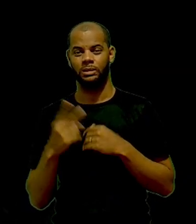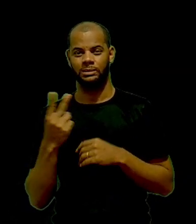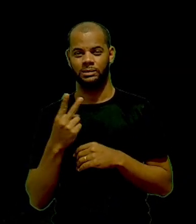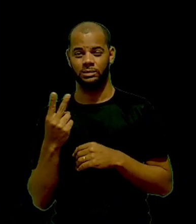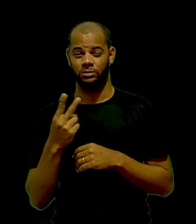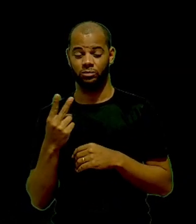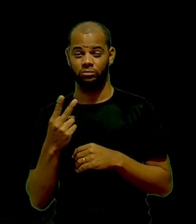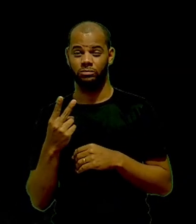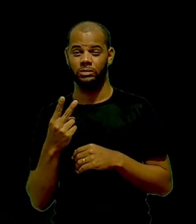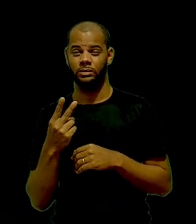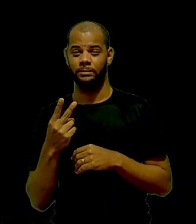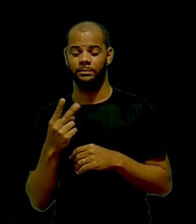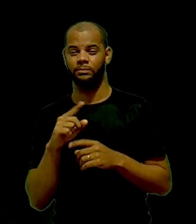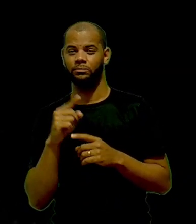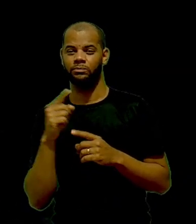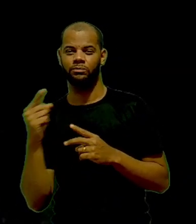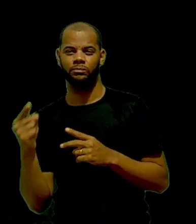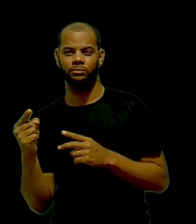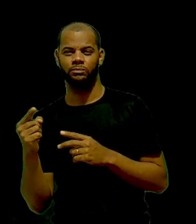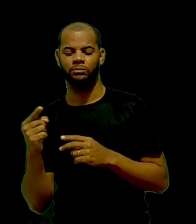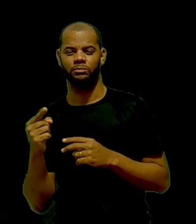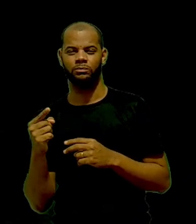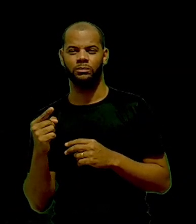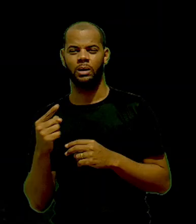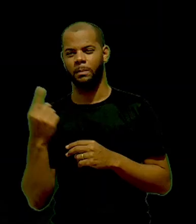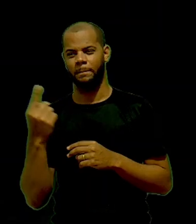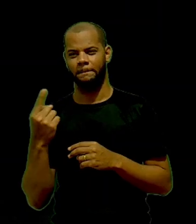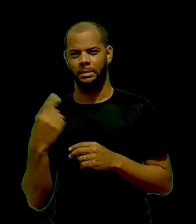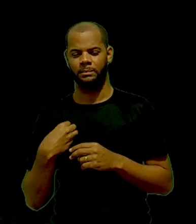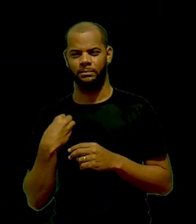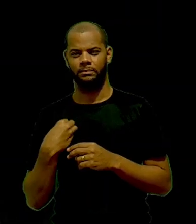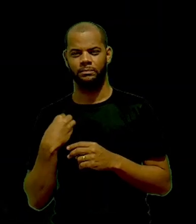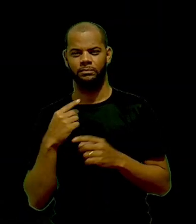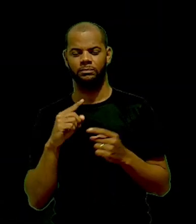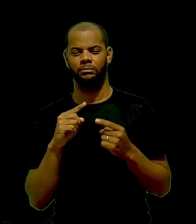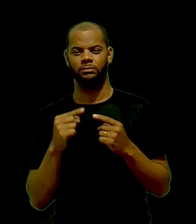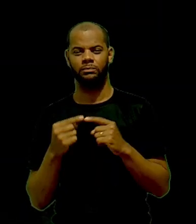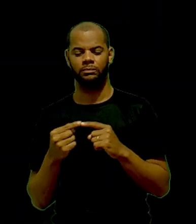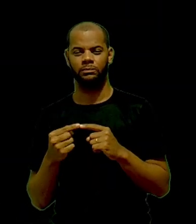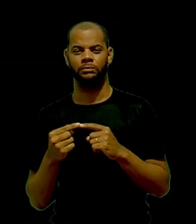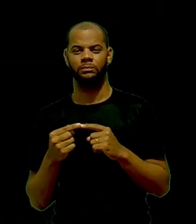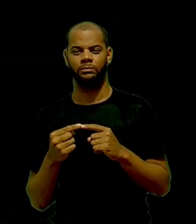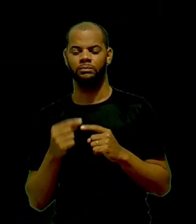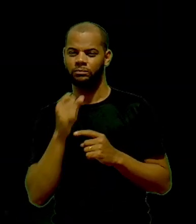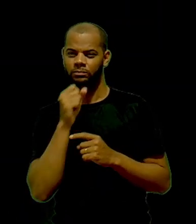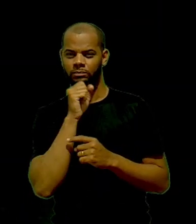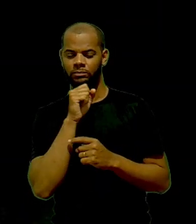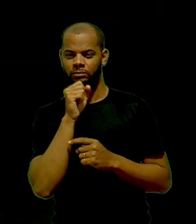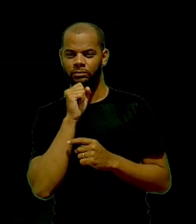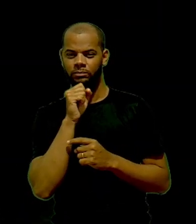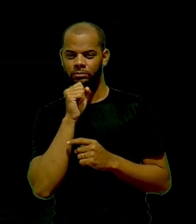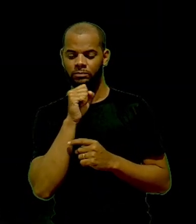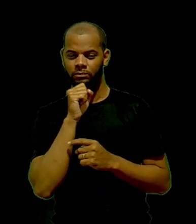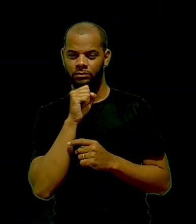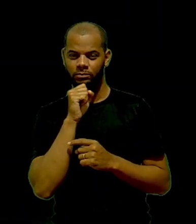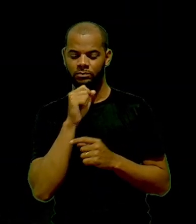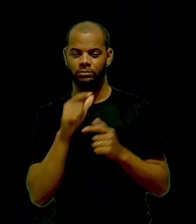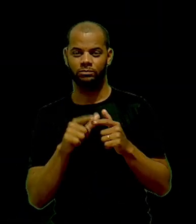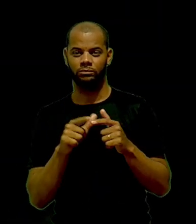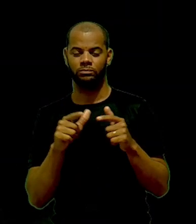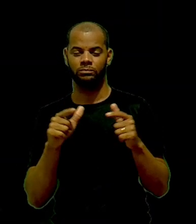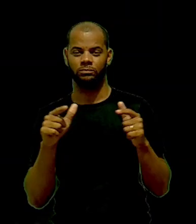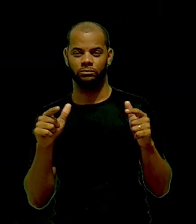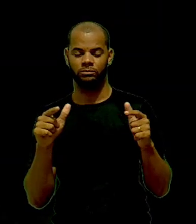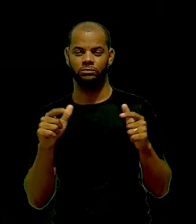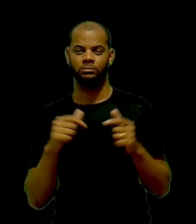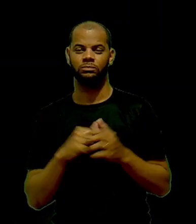esse aqui, e esse aqui é um de primeira vida. As baterias de segunda vida são mais antigas, a tecnologia ocupa muito mais espaço do que a de primeira